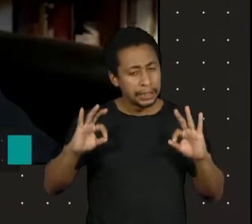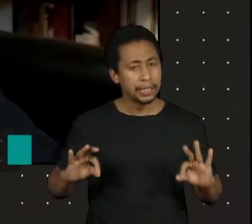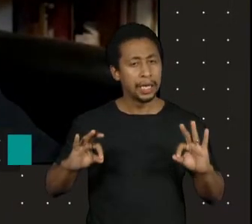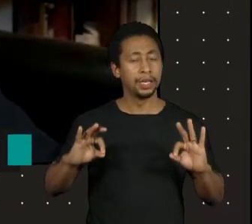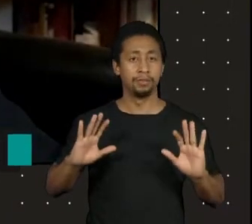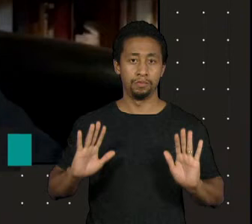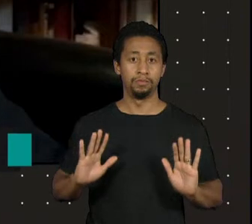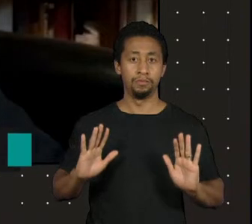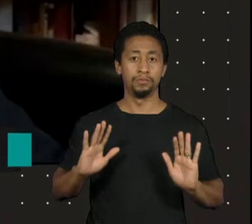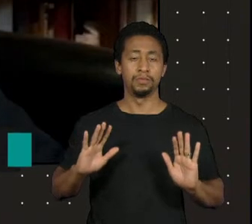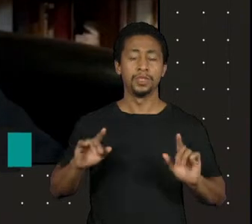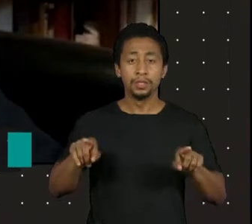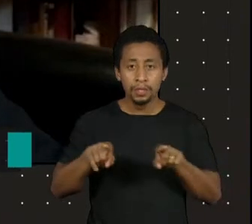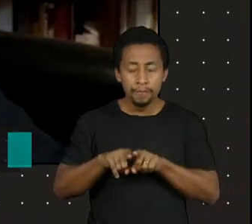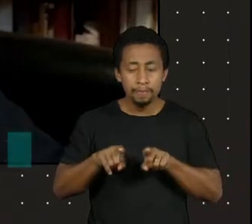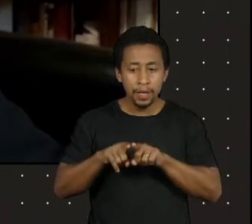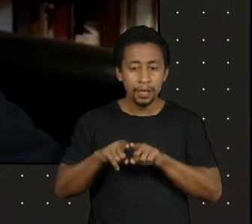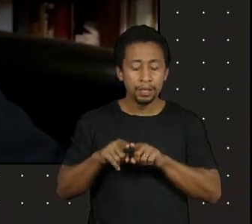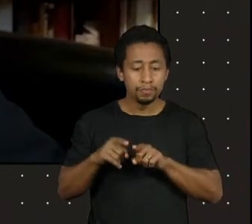tema você se